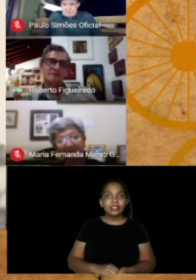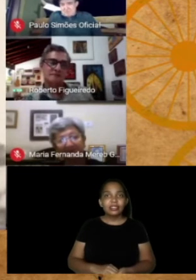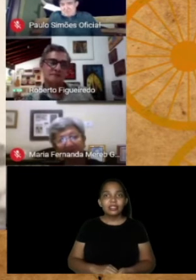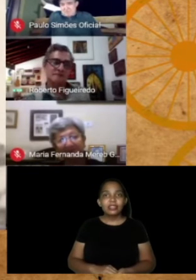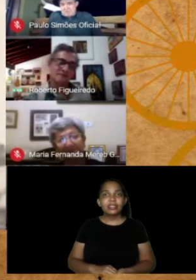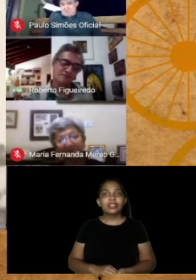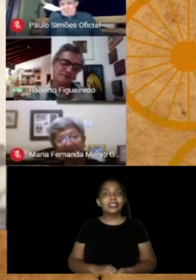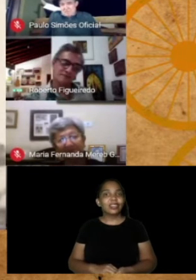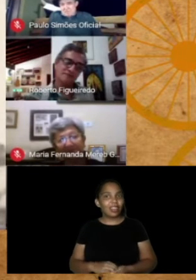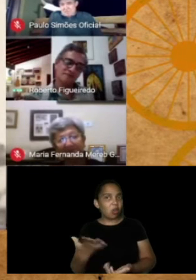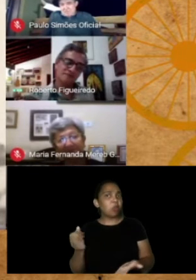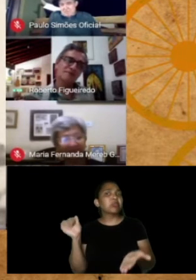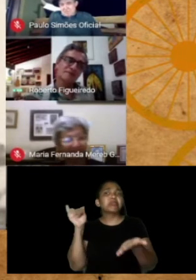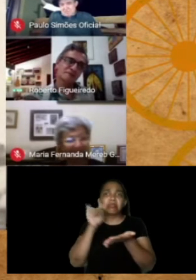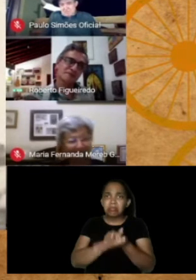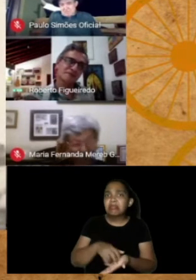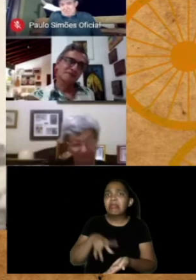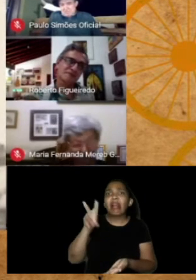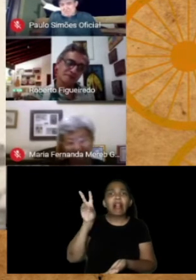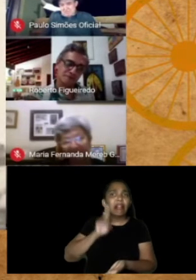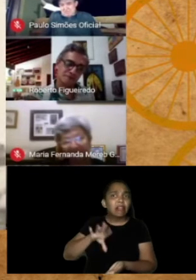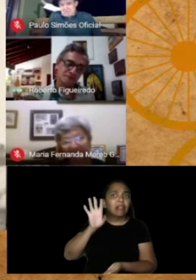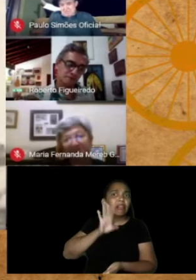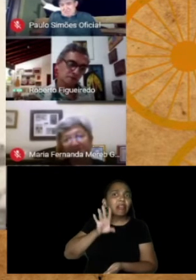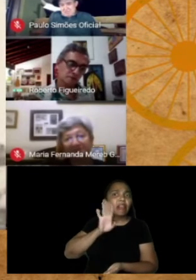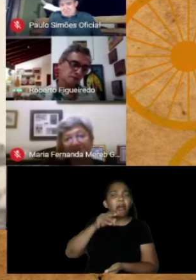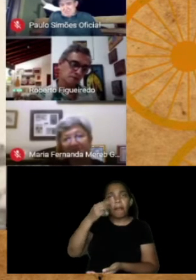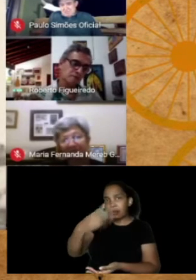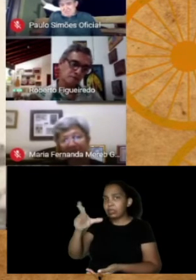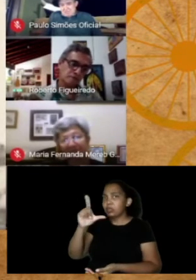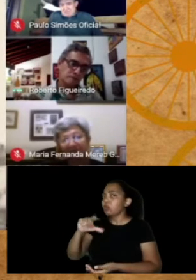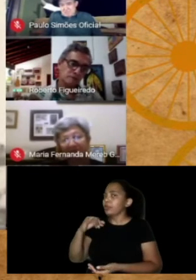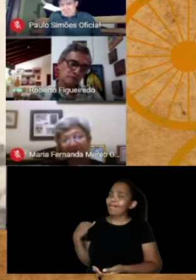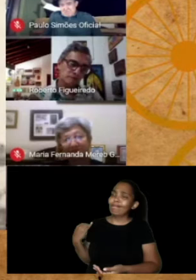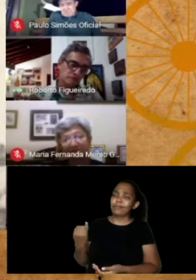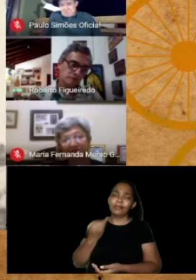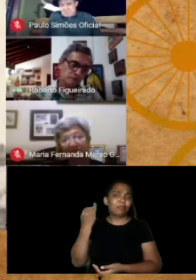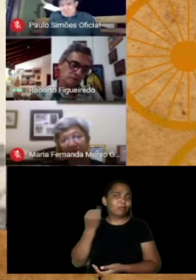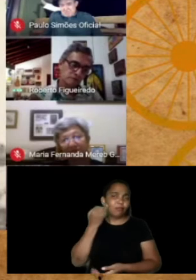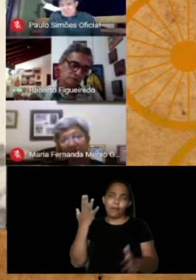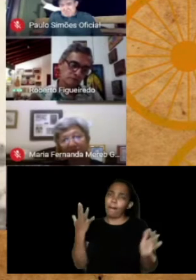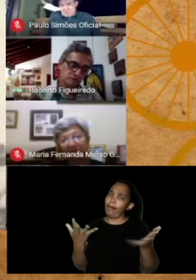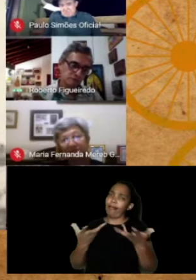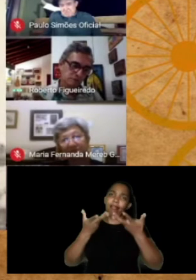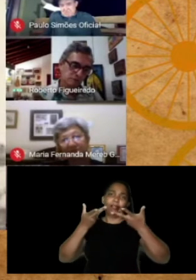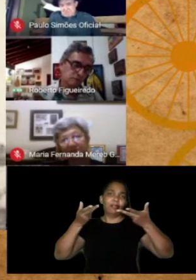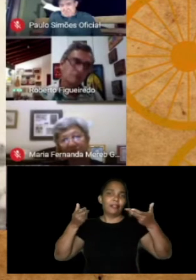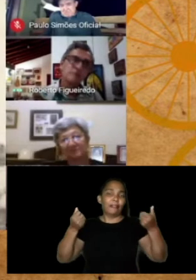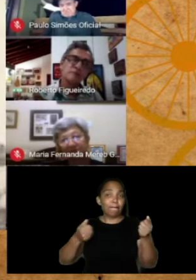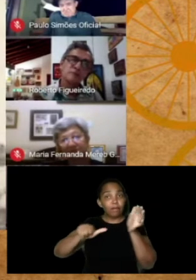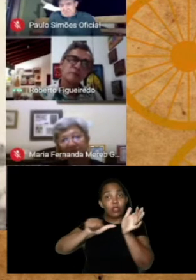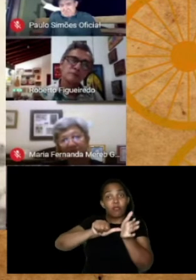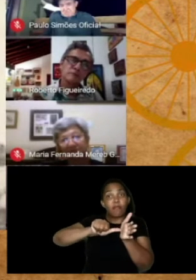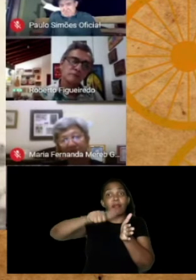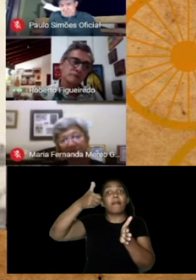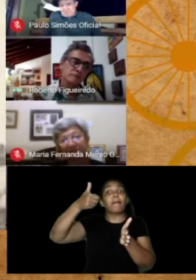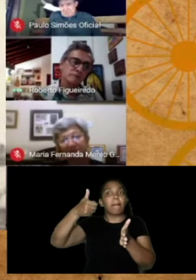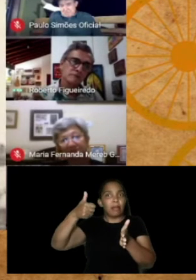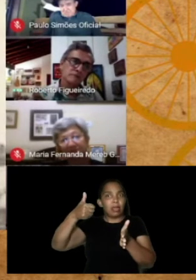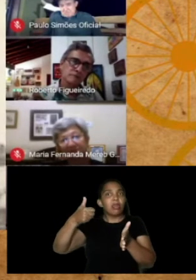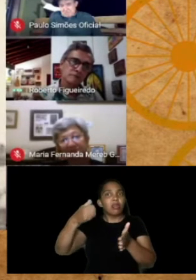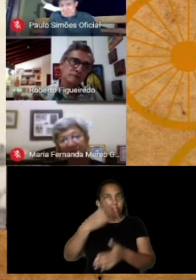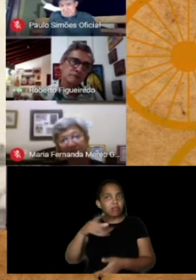os tombamentos, né? Para Três Lagoas, aquilo foi um fato maravilhoso, né? Os primeiros tombamentos em Três Lagoas que se preocupou